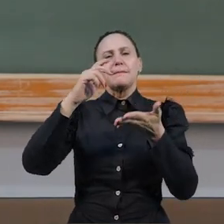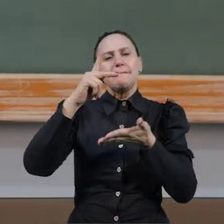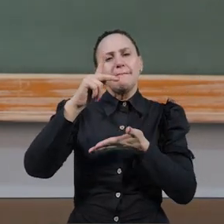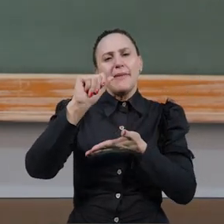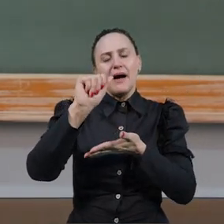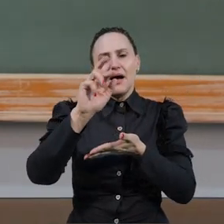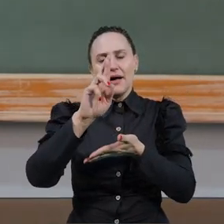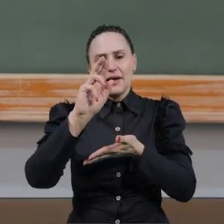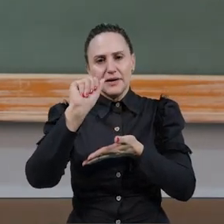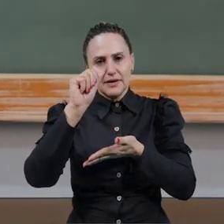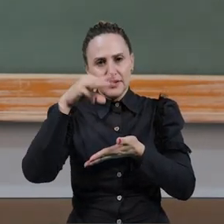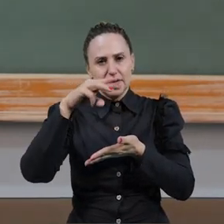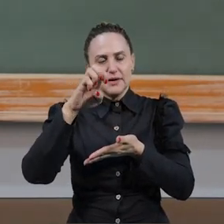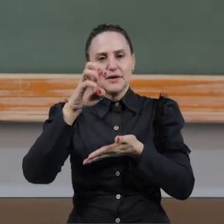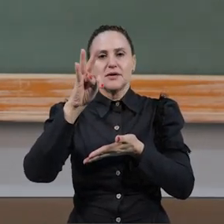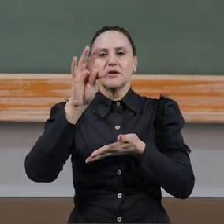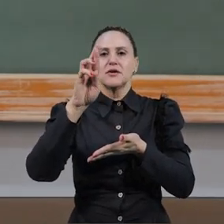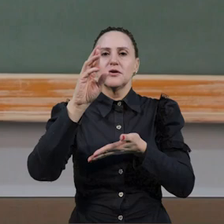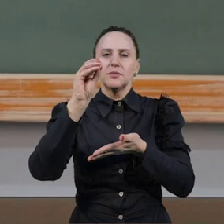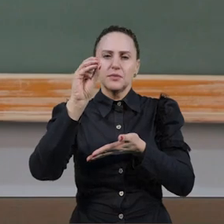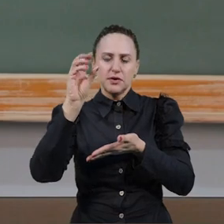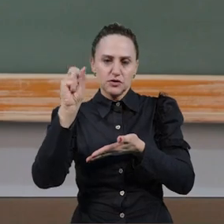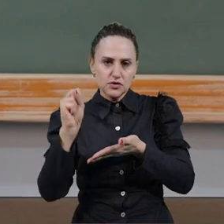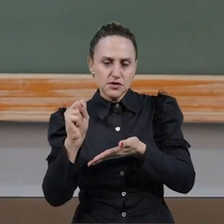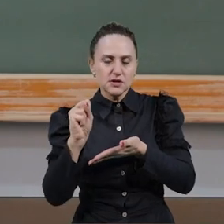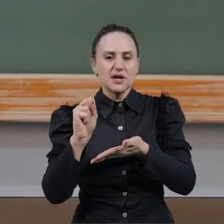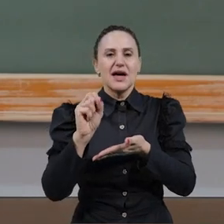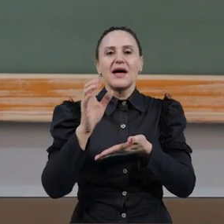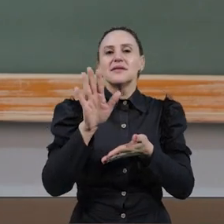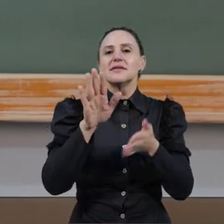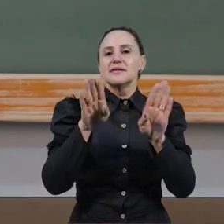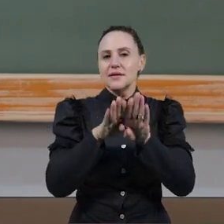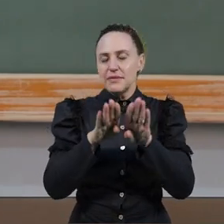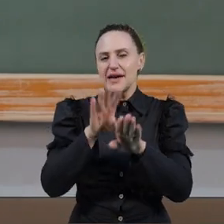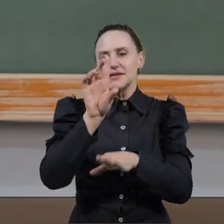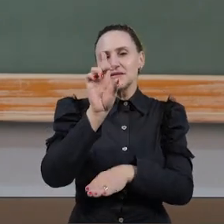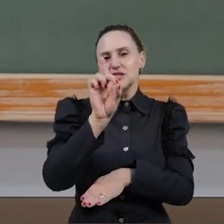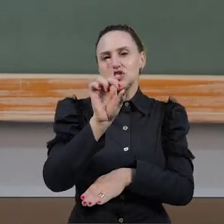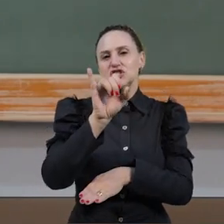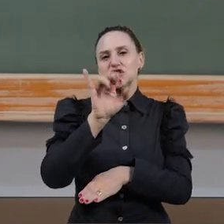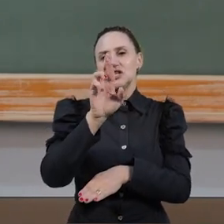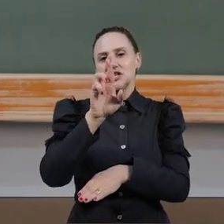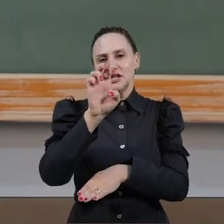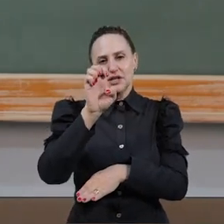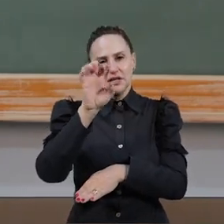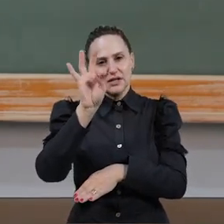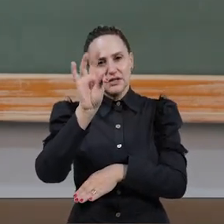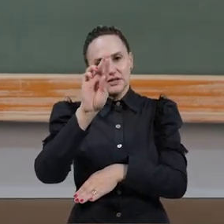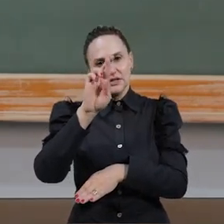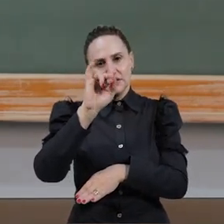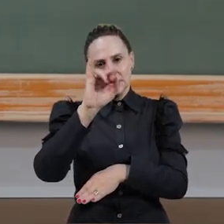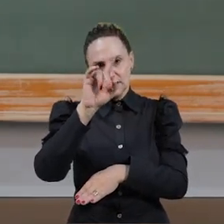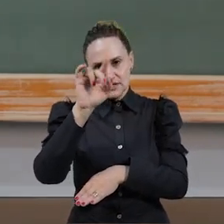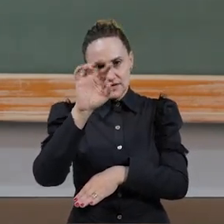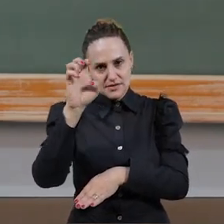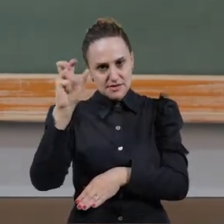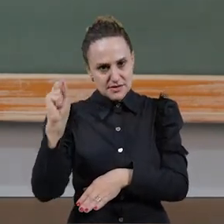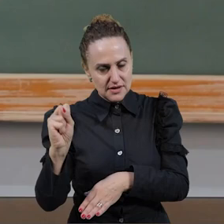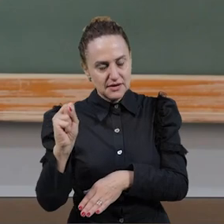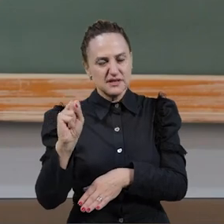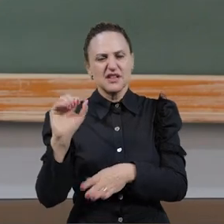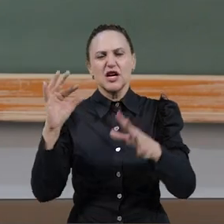curriculares, base nacional comum curricular, todos esses documentos que vêm balizar, dar uma diretriz, né,